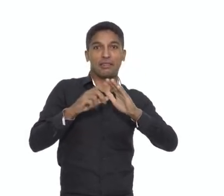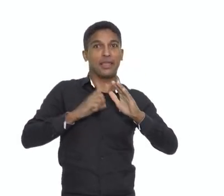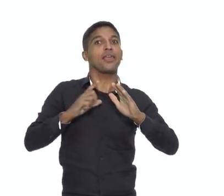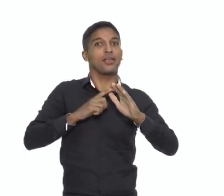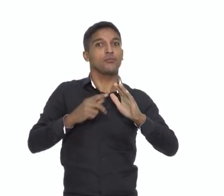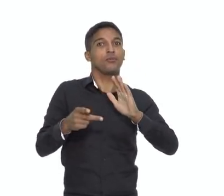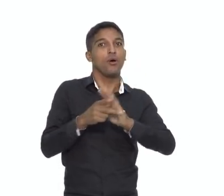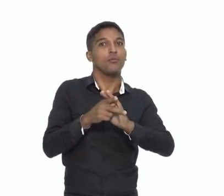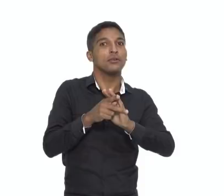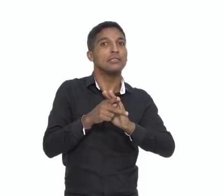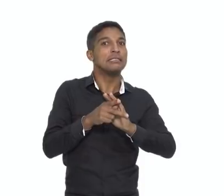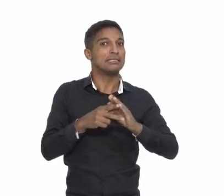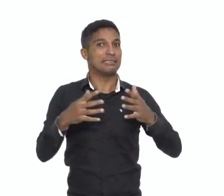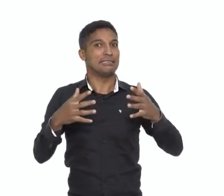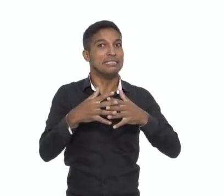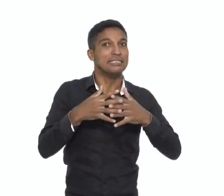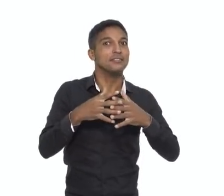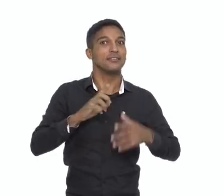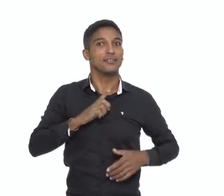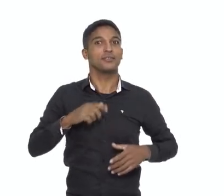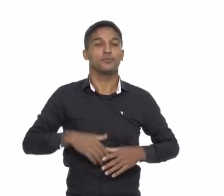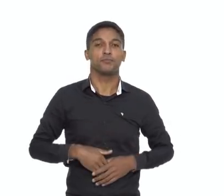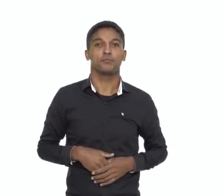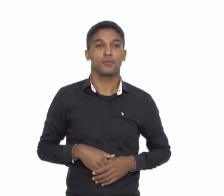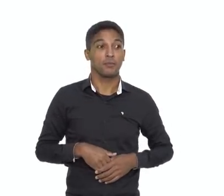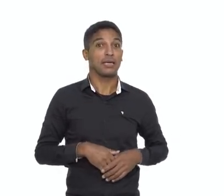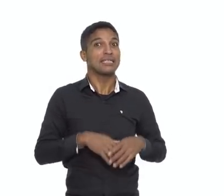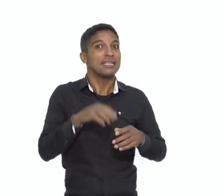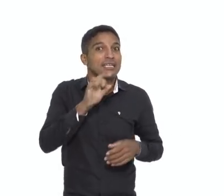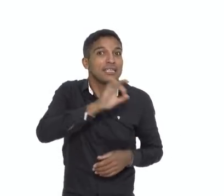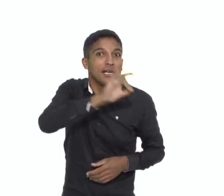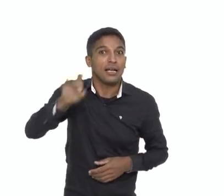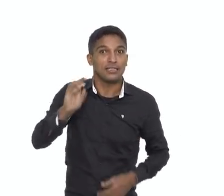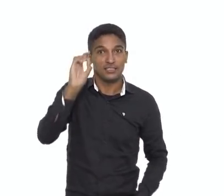mais perto. No dia seguinte, o príncipezinho voltou.